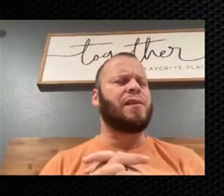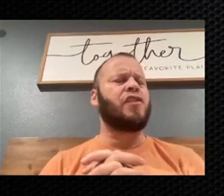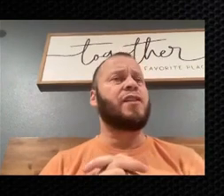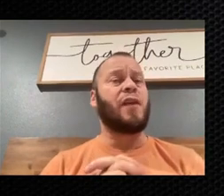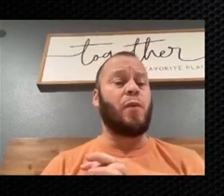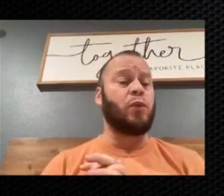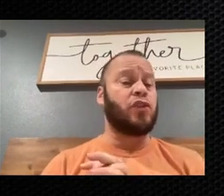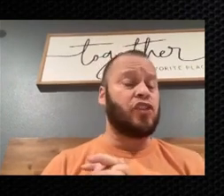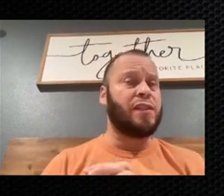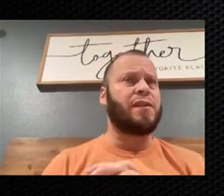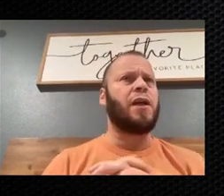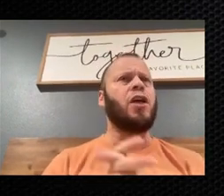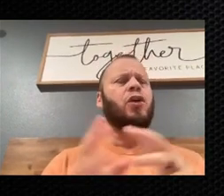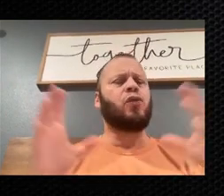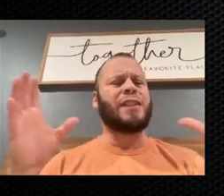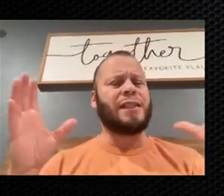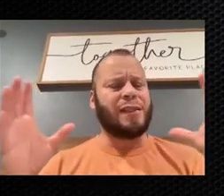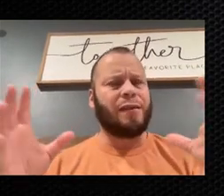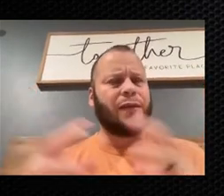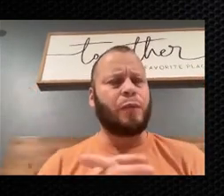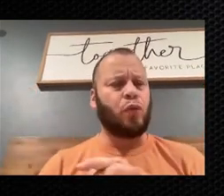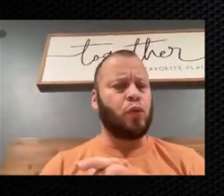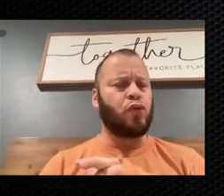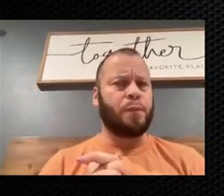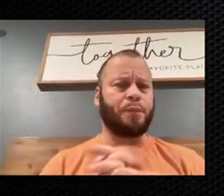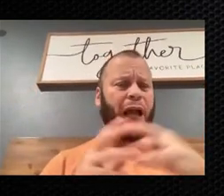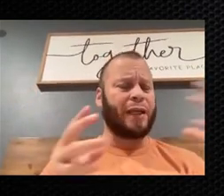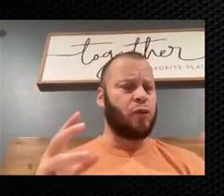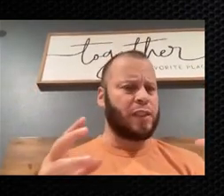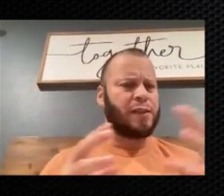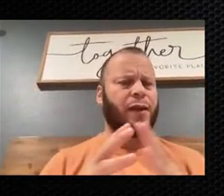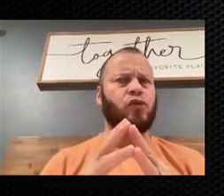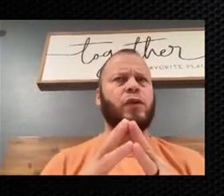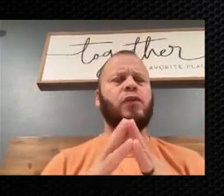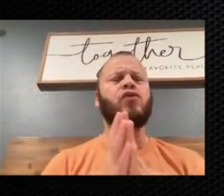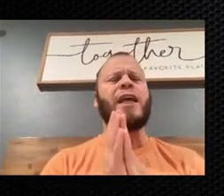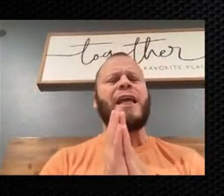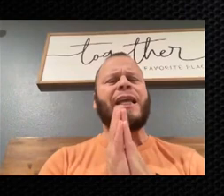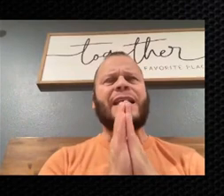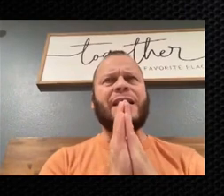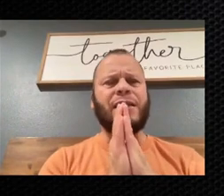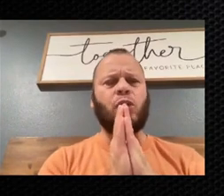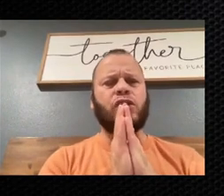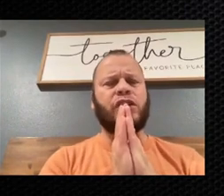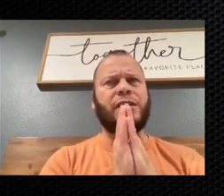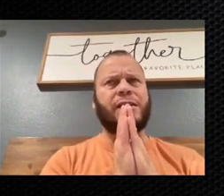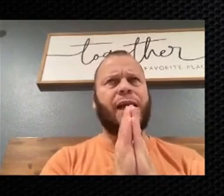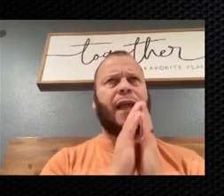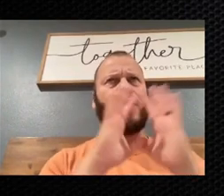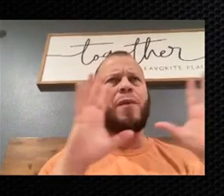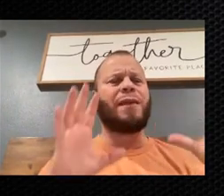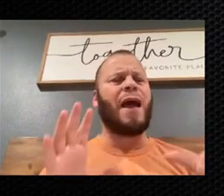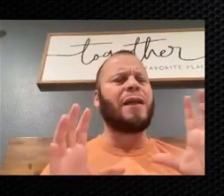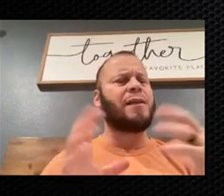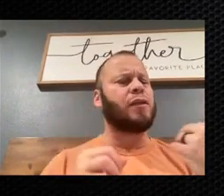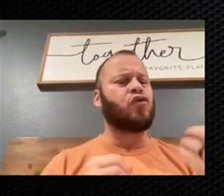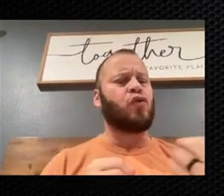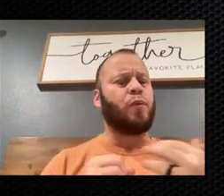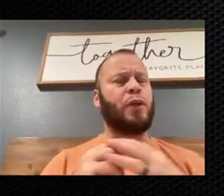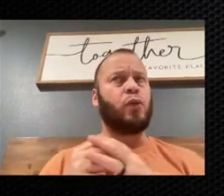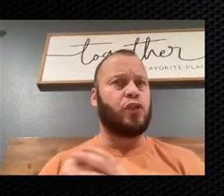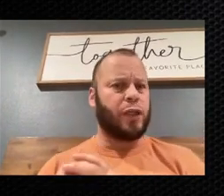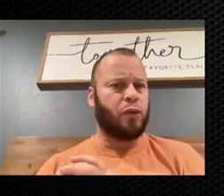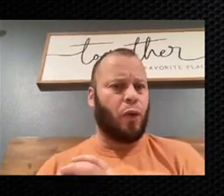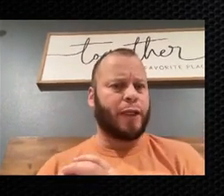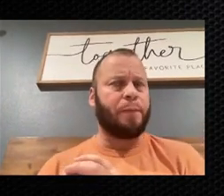mais interessante que sai uma notícia no 60 minutos aqui nos Estados Unidos e essa notícia era uma análise